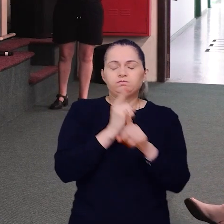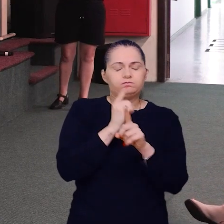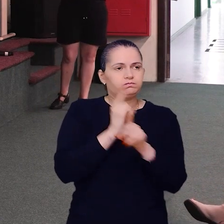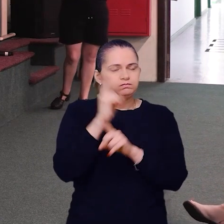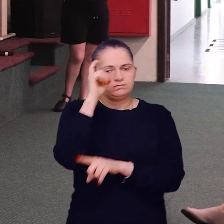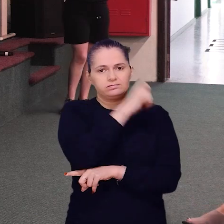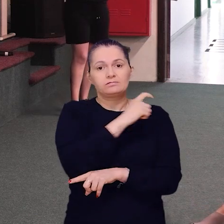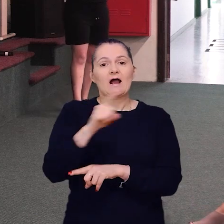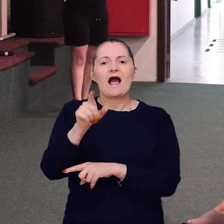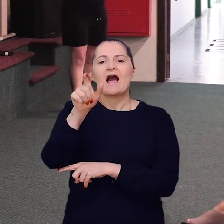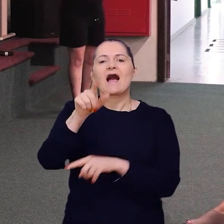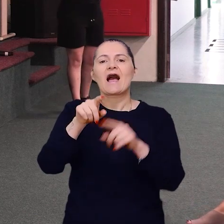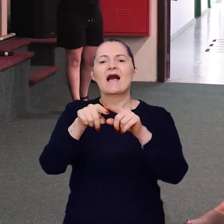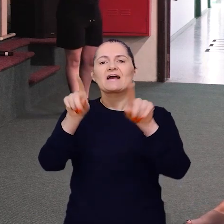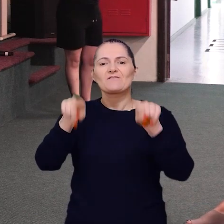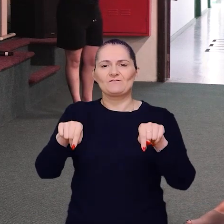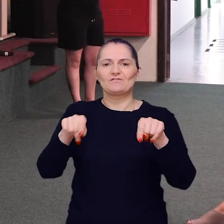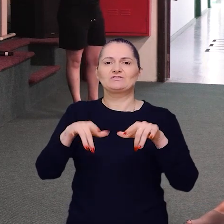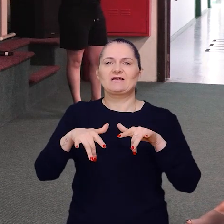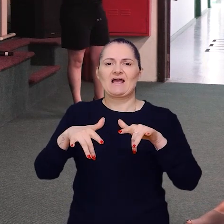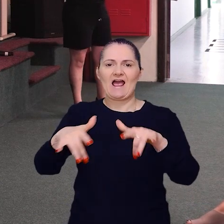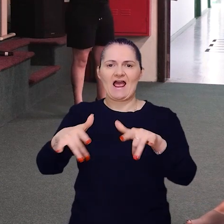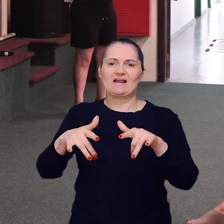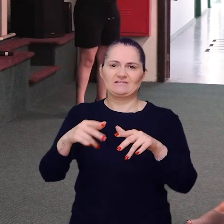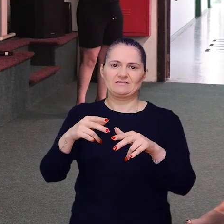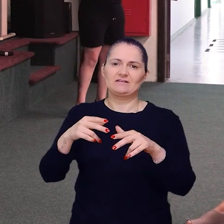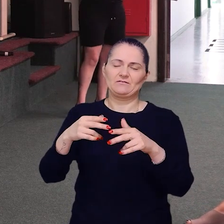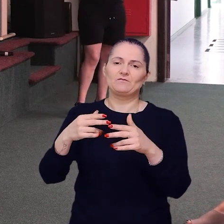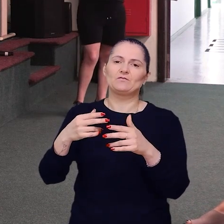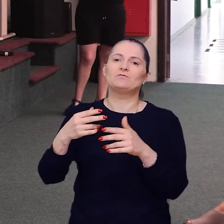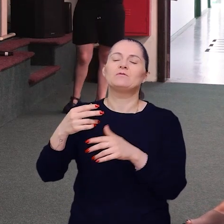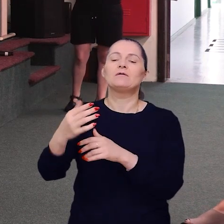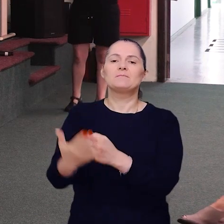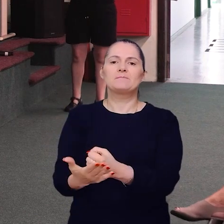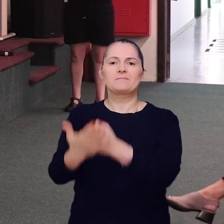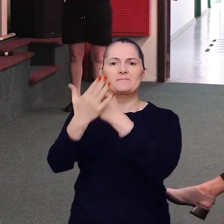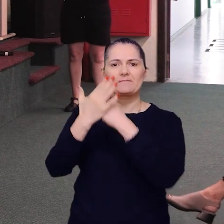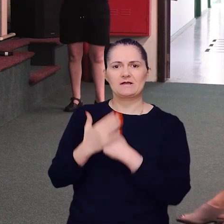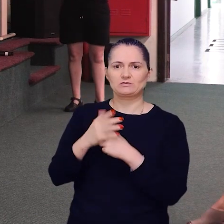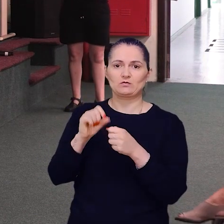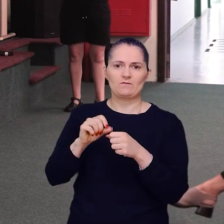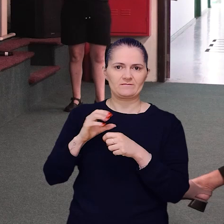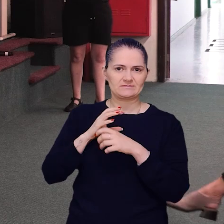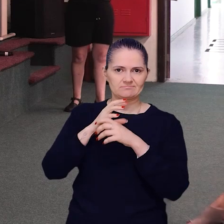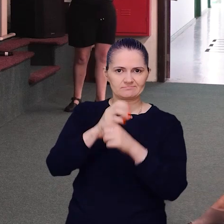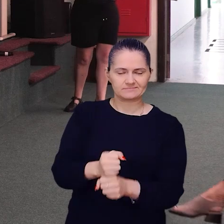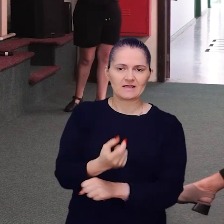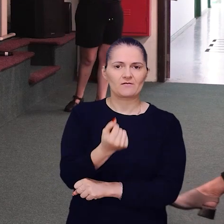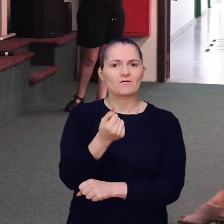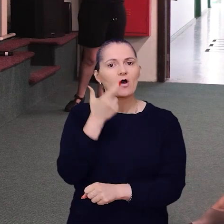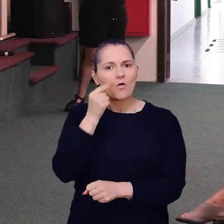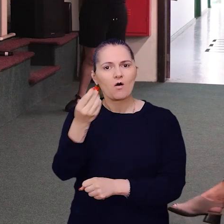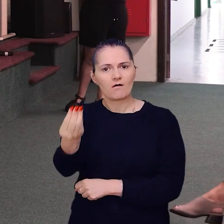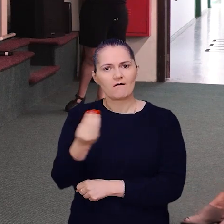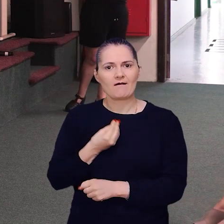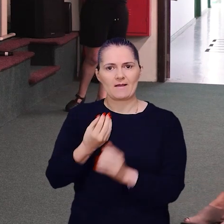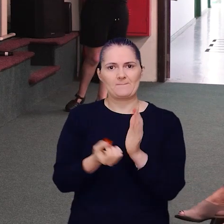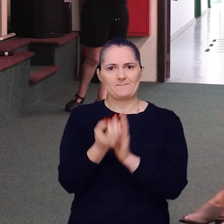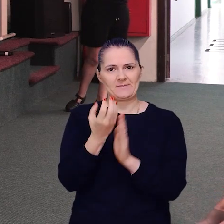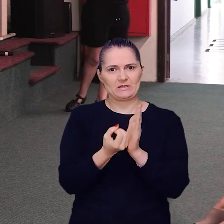era, e aí uma funcionária lá do arquivo histórico do Banco de Nápoles me ajudou a fazer esses cálculos para saber, então quanto que ela